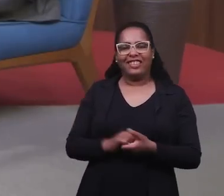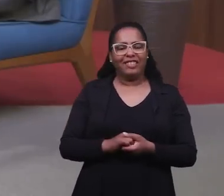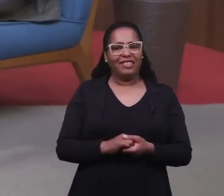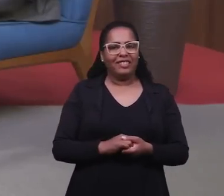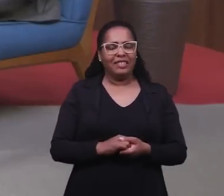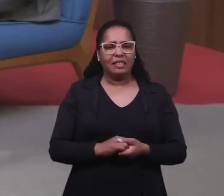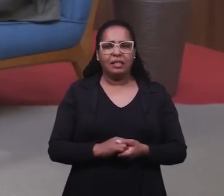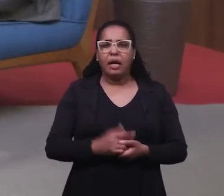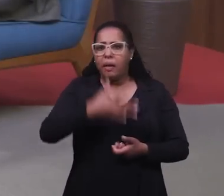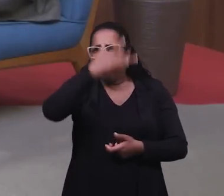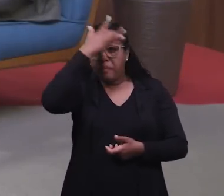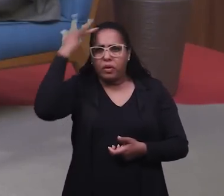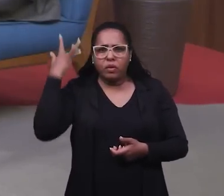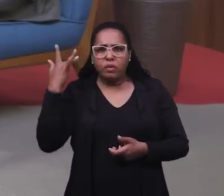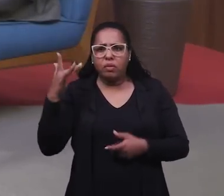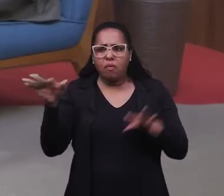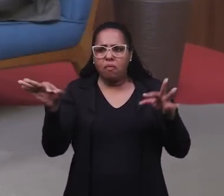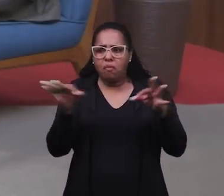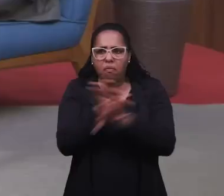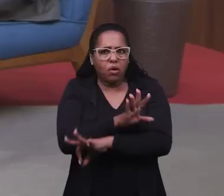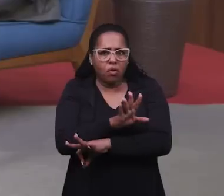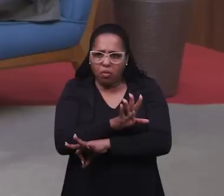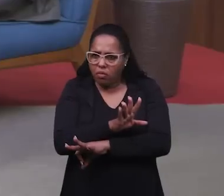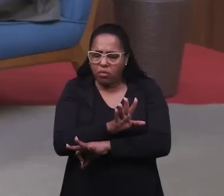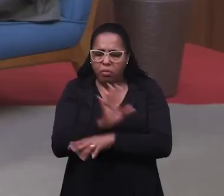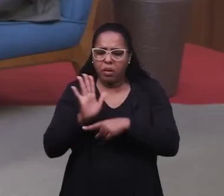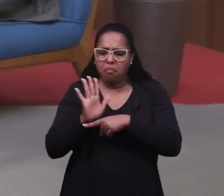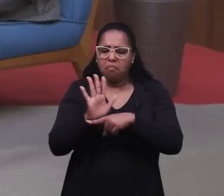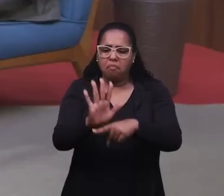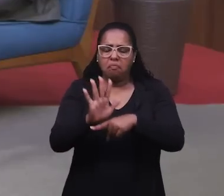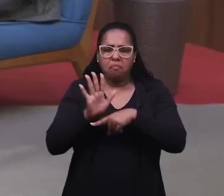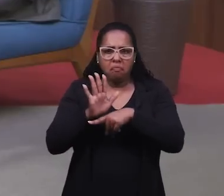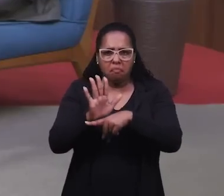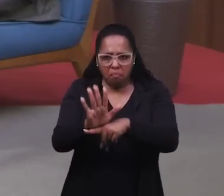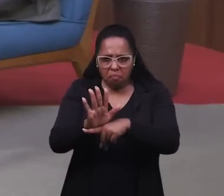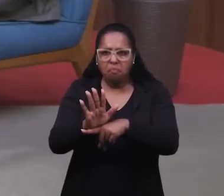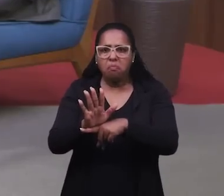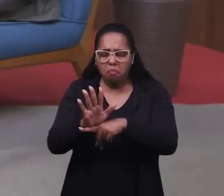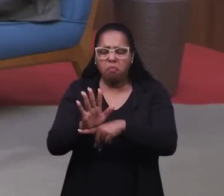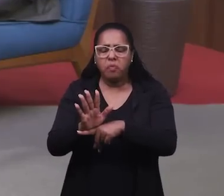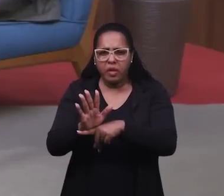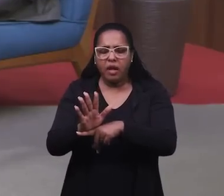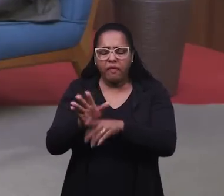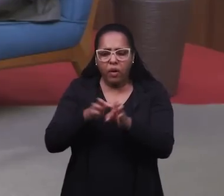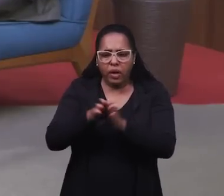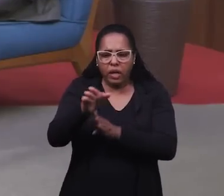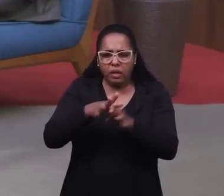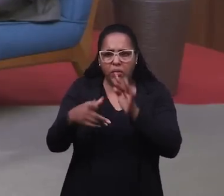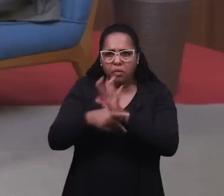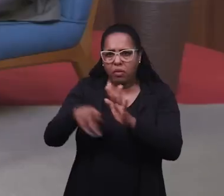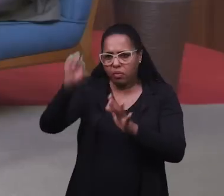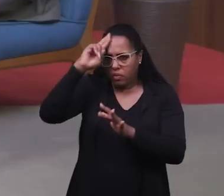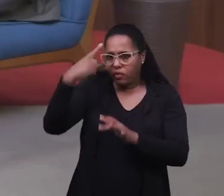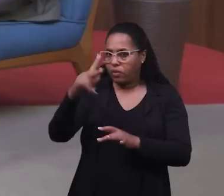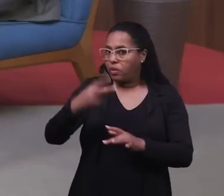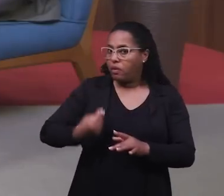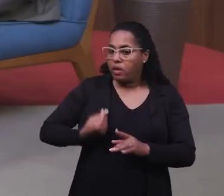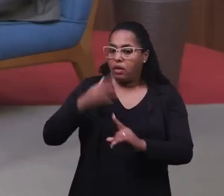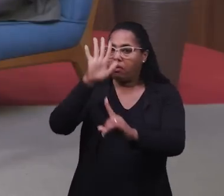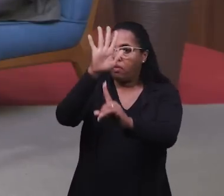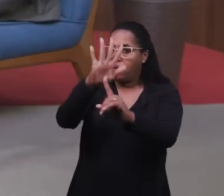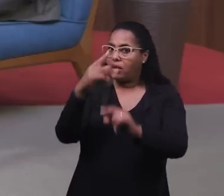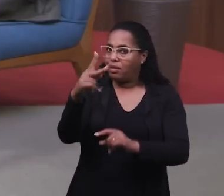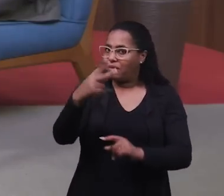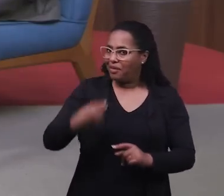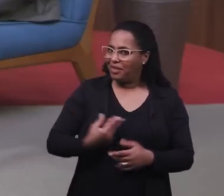3076. Alguém vai te atender do outro lado da linha, vai transmitir uma palavra da parte do Senhor para a sua vida e vai orar por